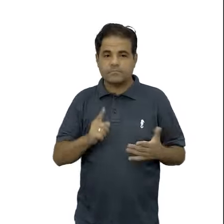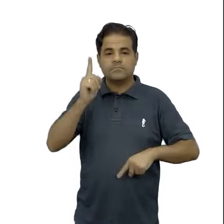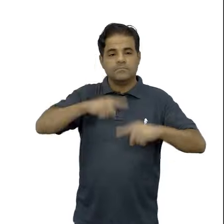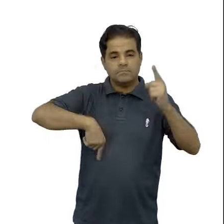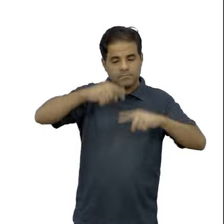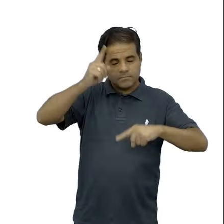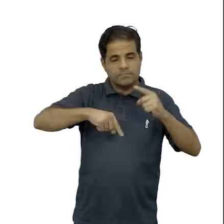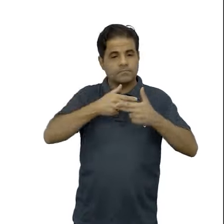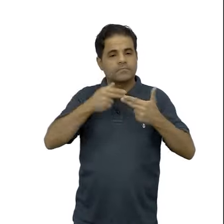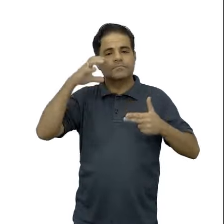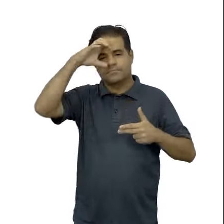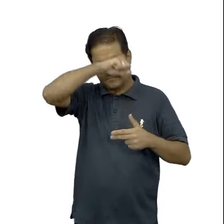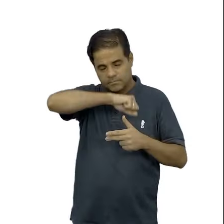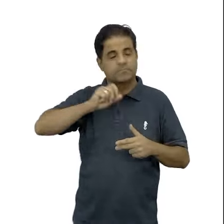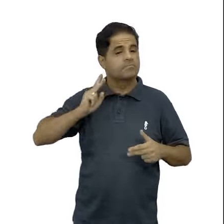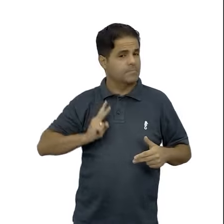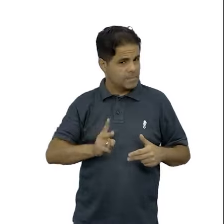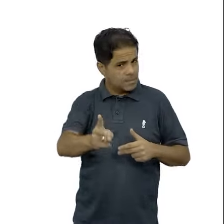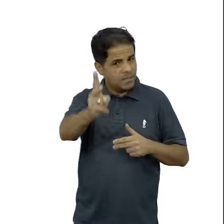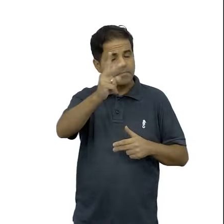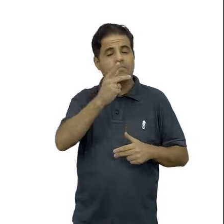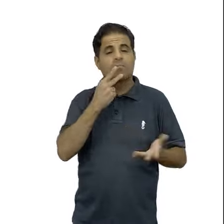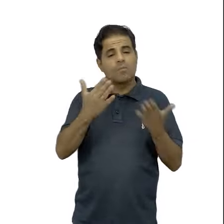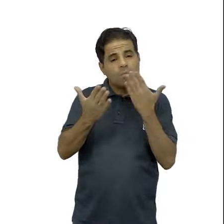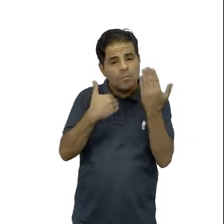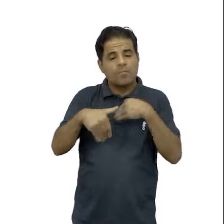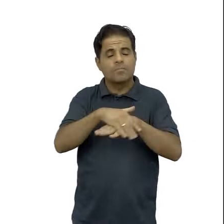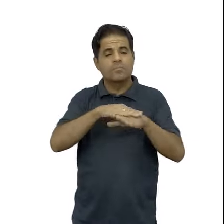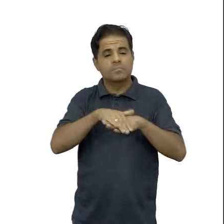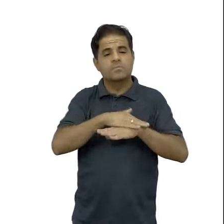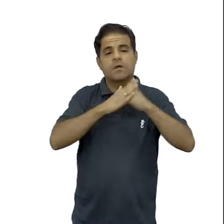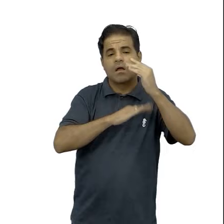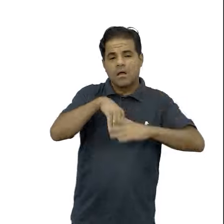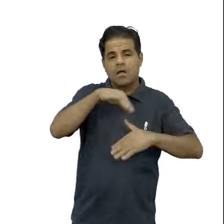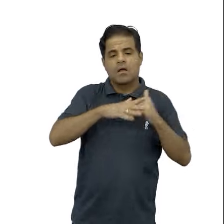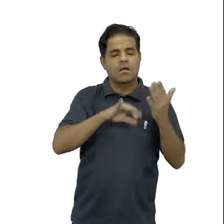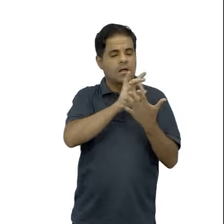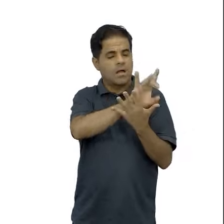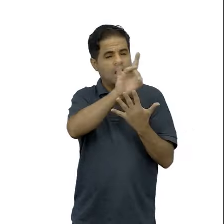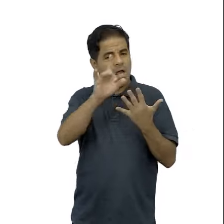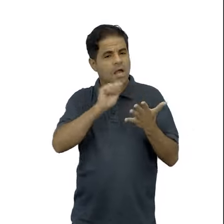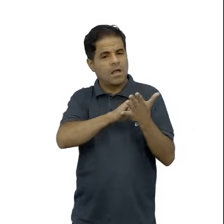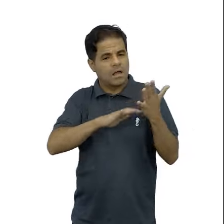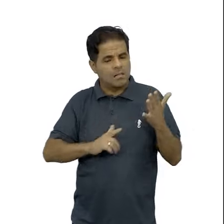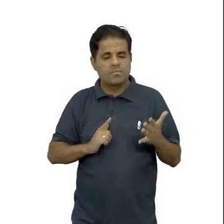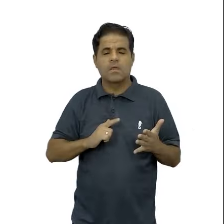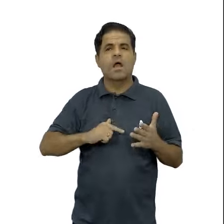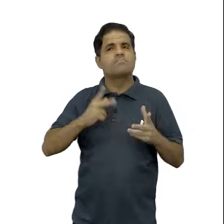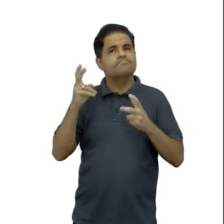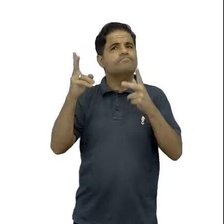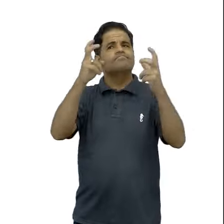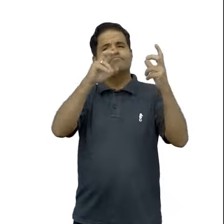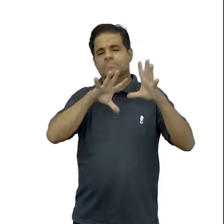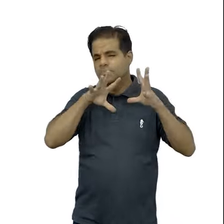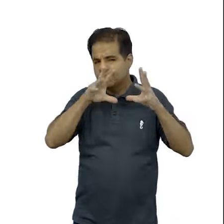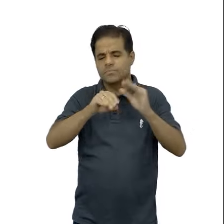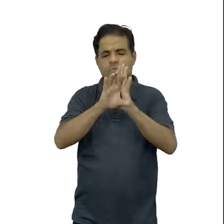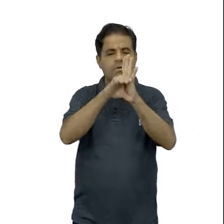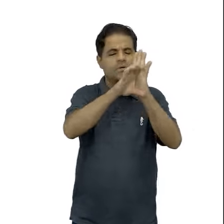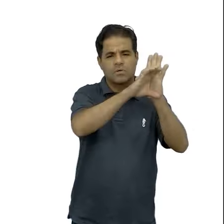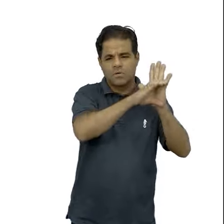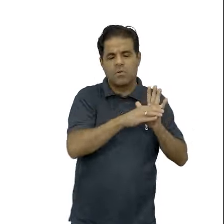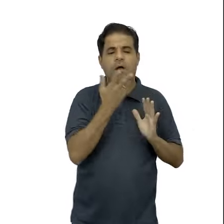material Aprender Sempre. Como vínhamos conversando, por trás de cada atividade tem toda uma concepção, tem todo um